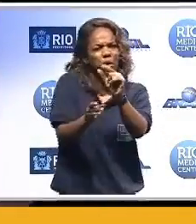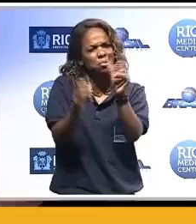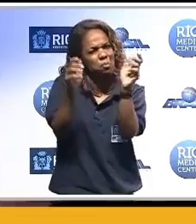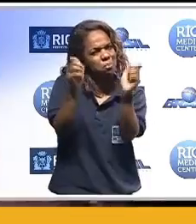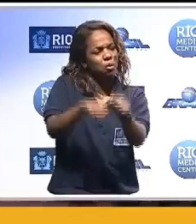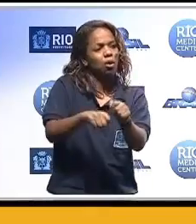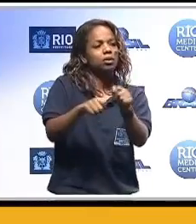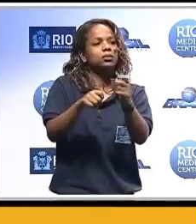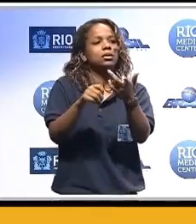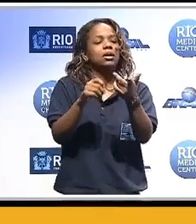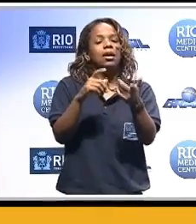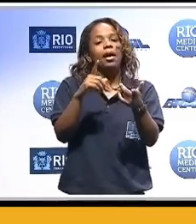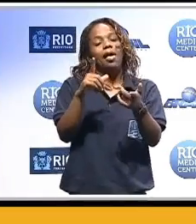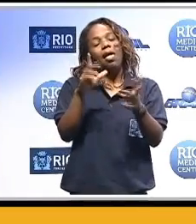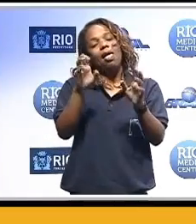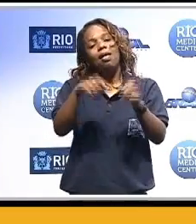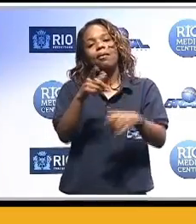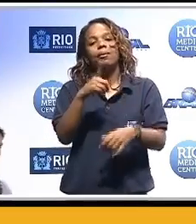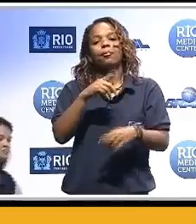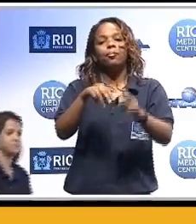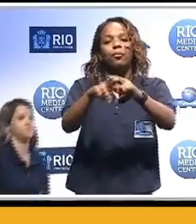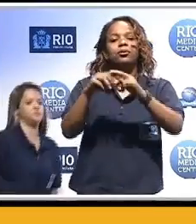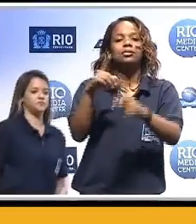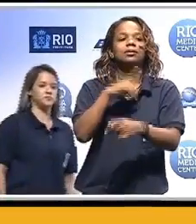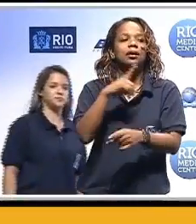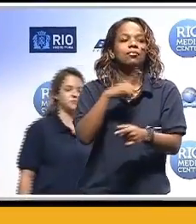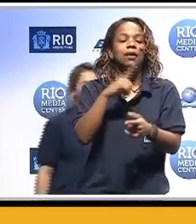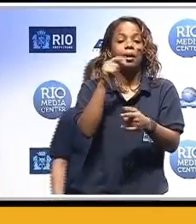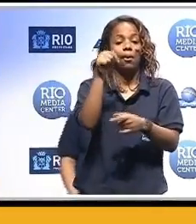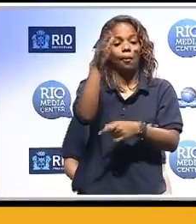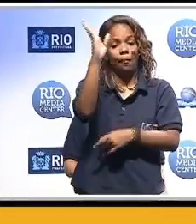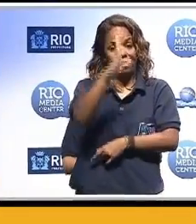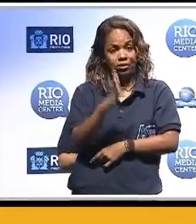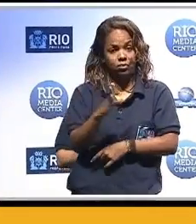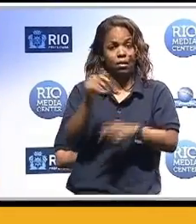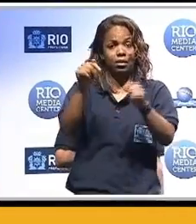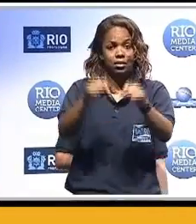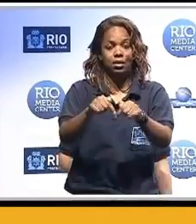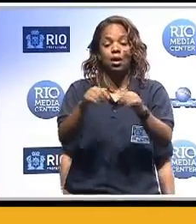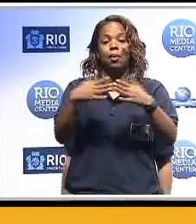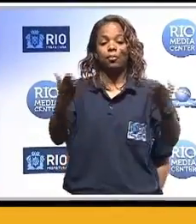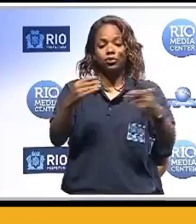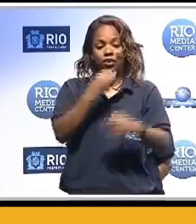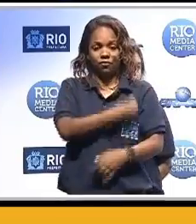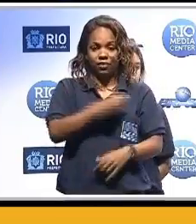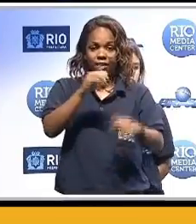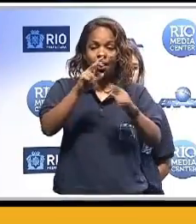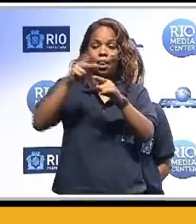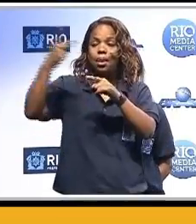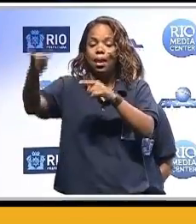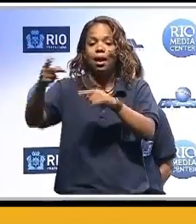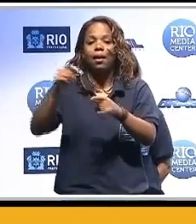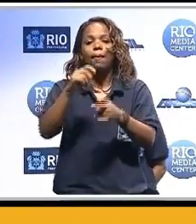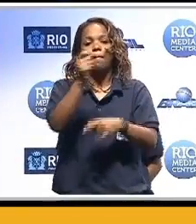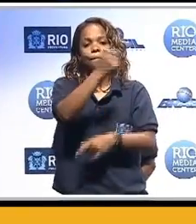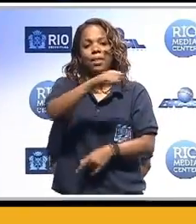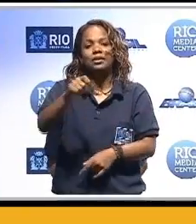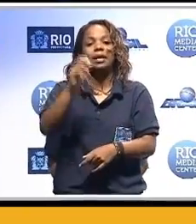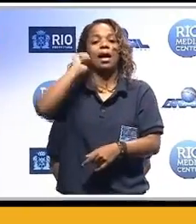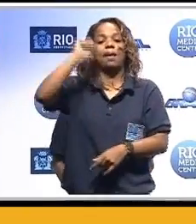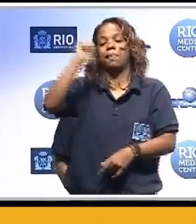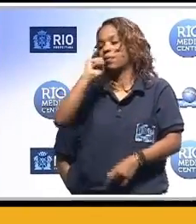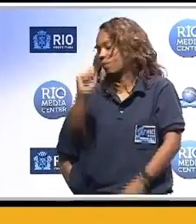é um destino grande no Brasil e tudo mais. Eu estive lá agora no mês de